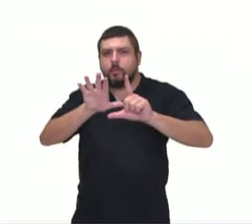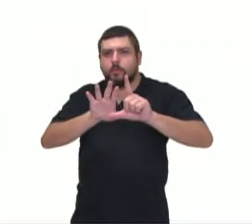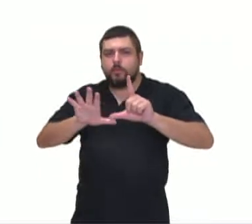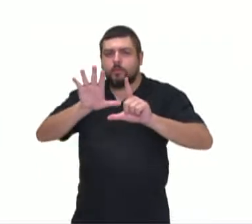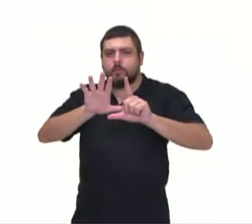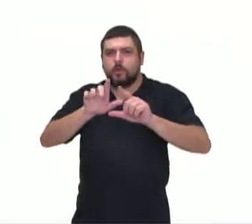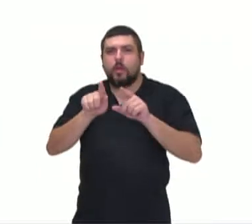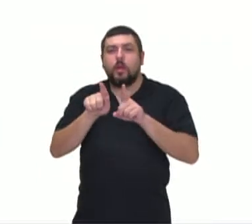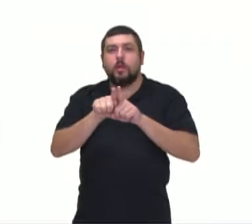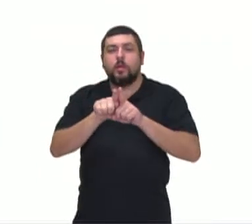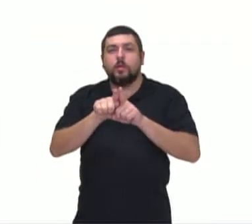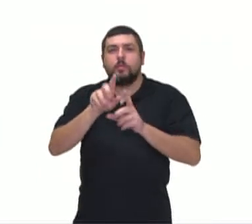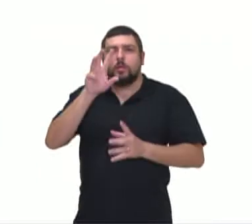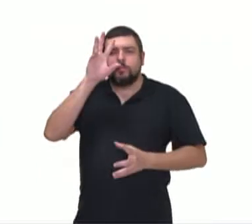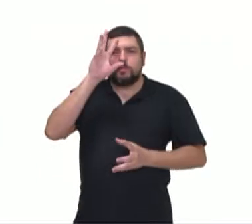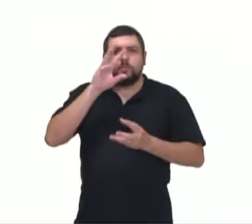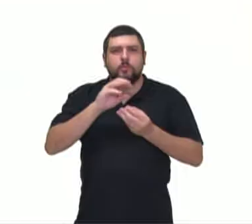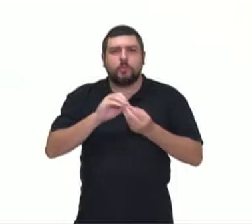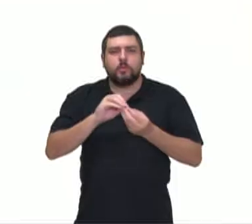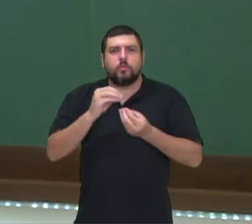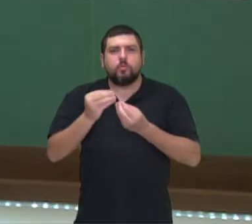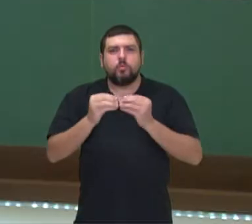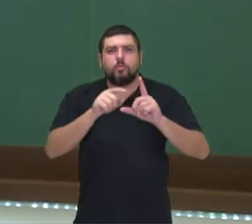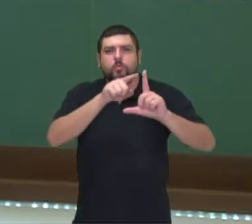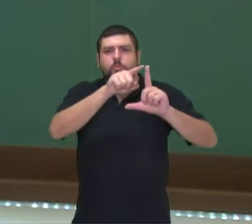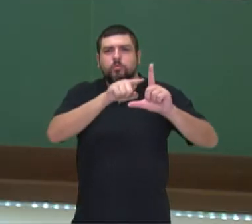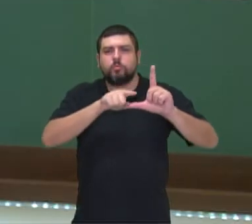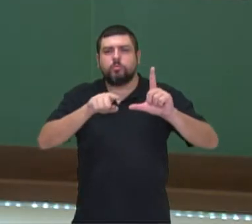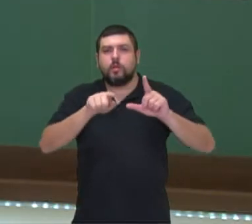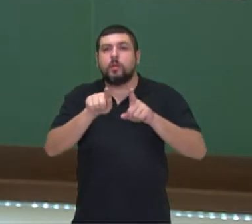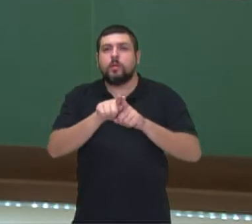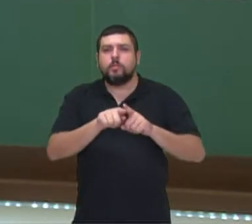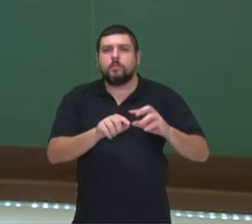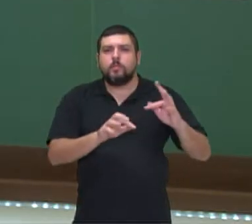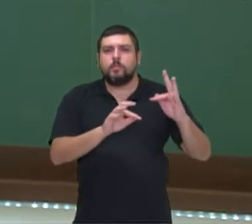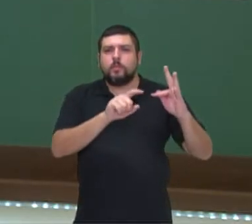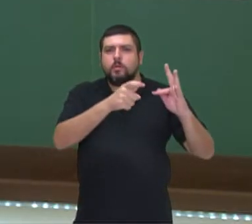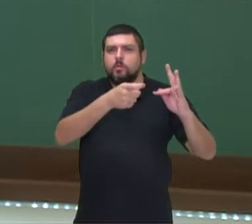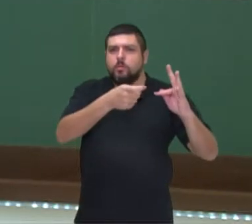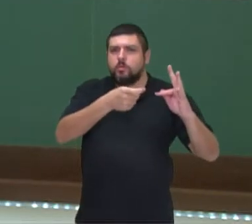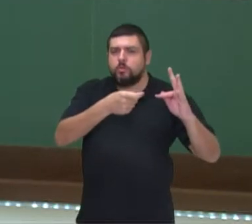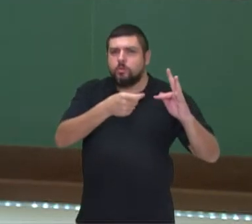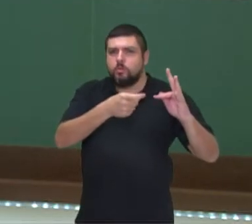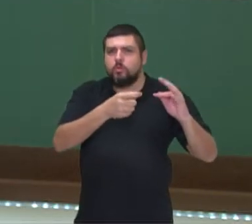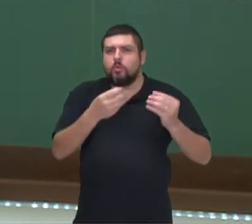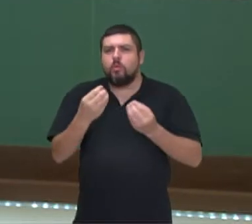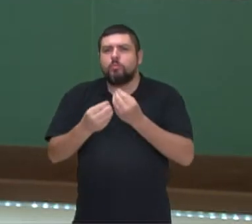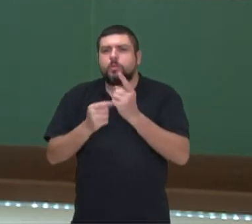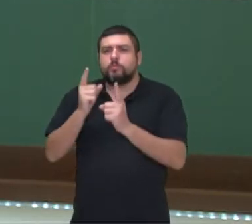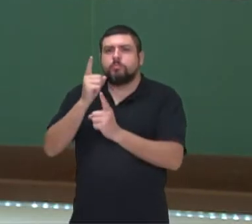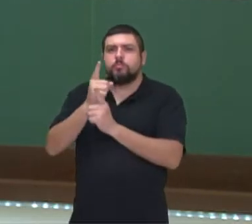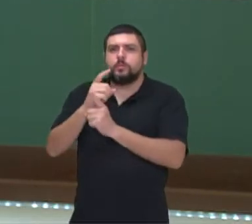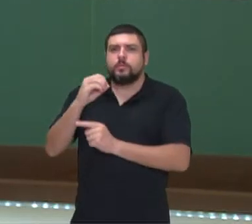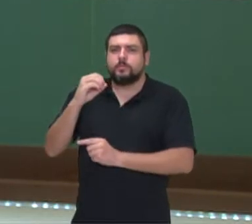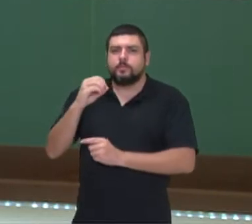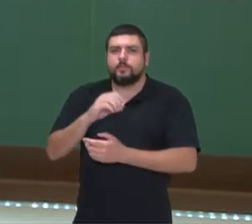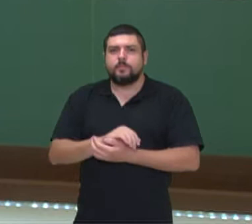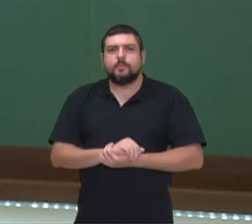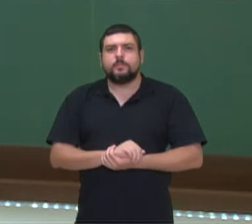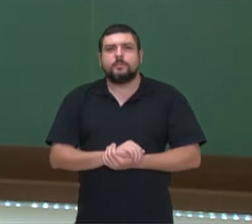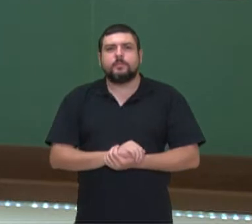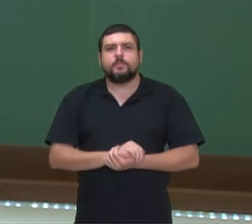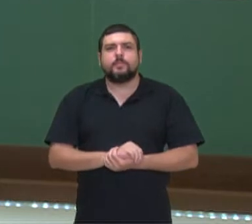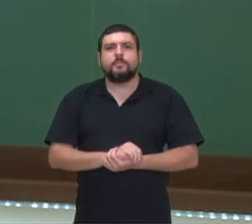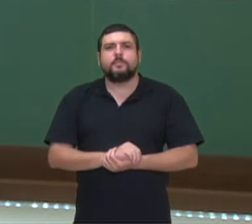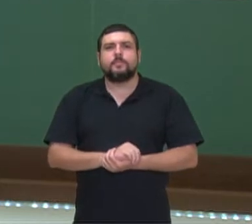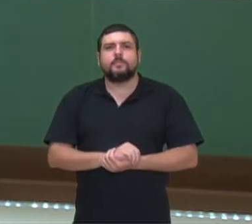afim e encontrar o zero de uma função afim. Vamos lá? Vamos estudar um pouquinho sobre isso? Então, vamos lá.